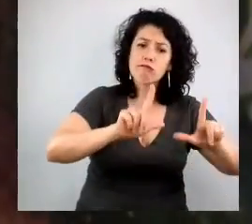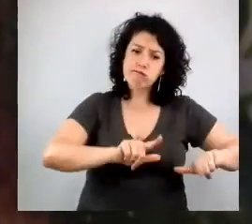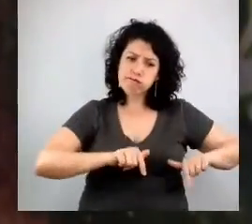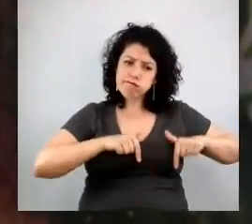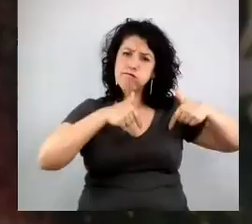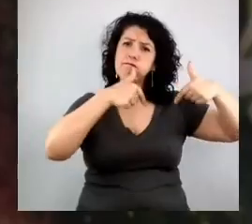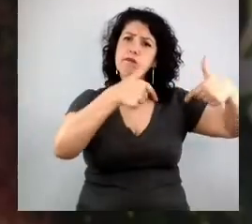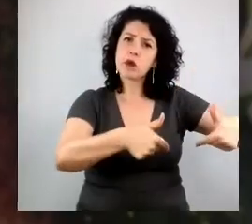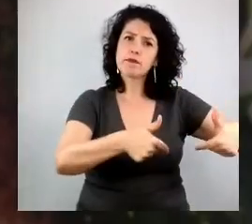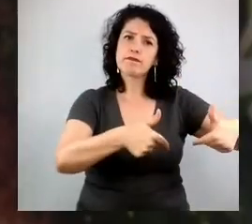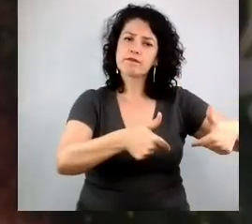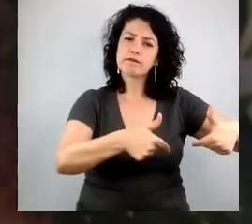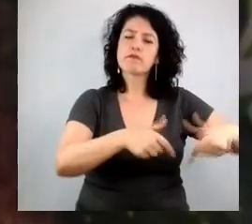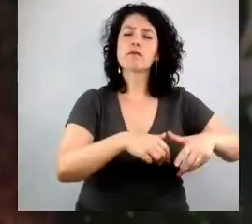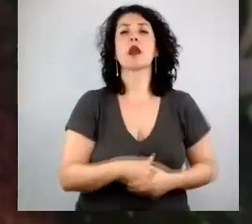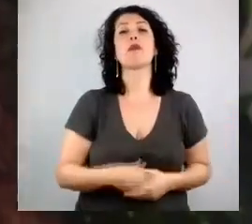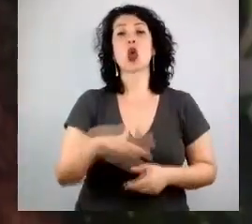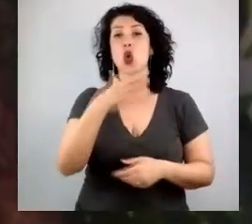né?